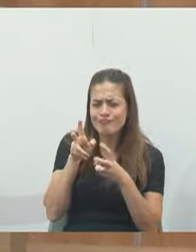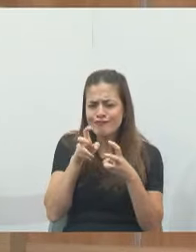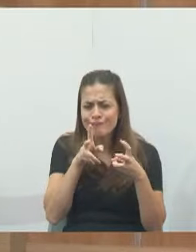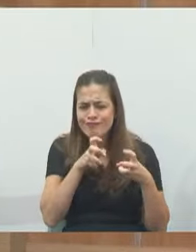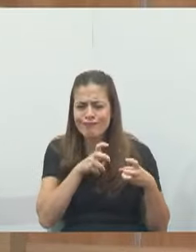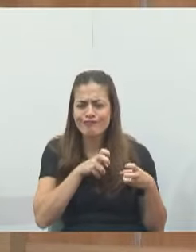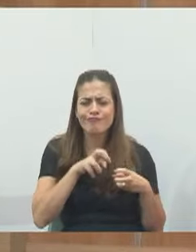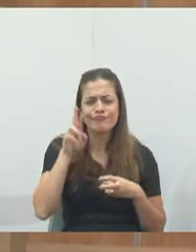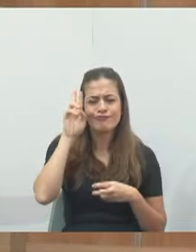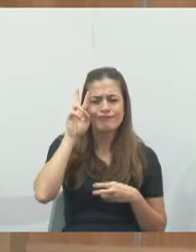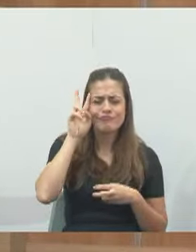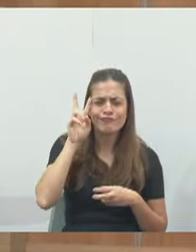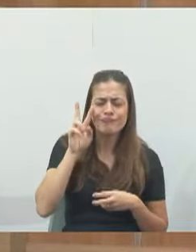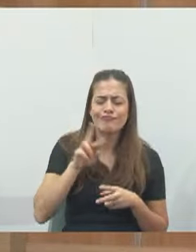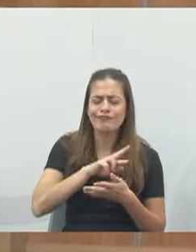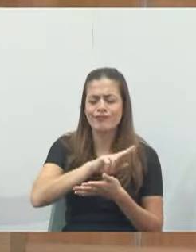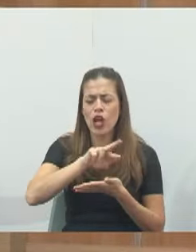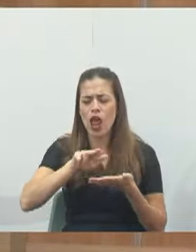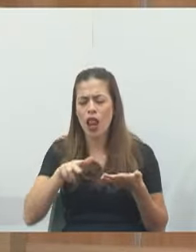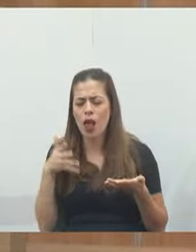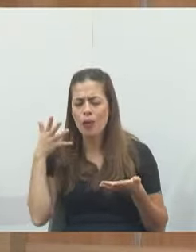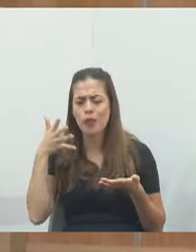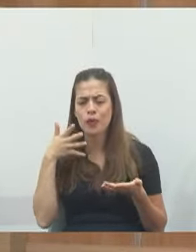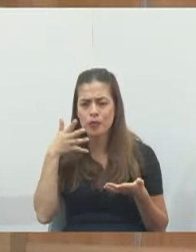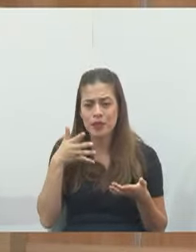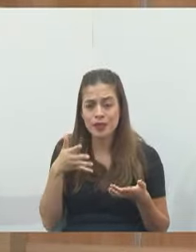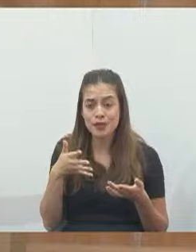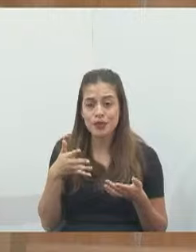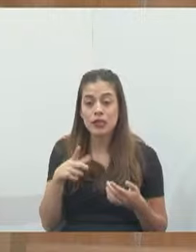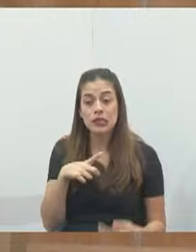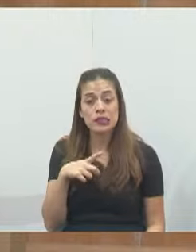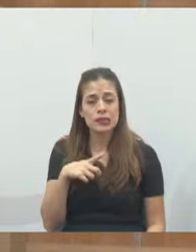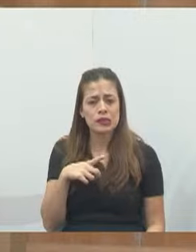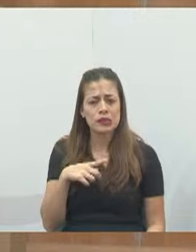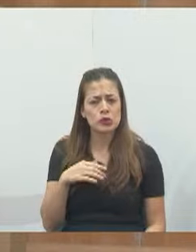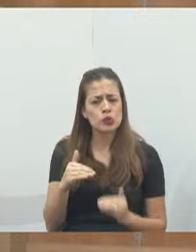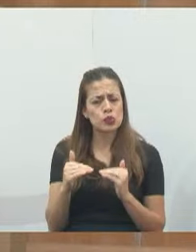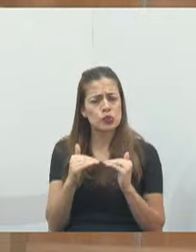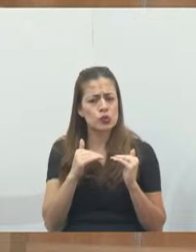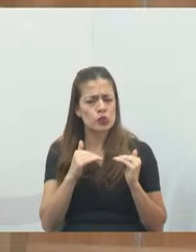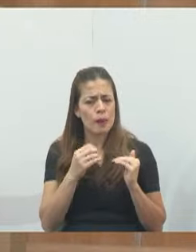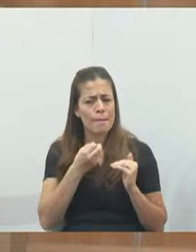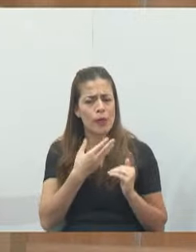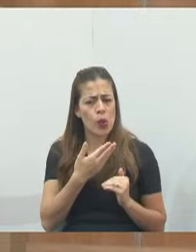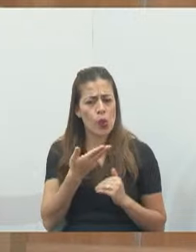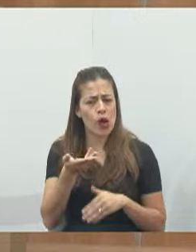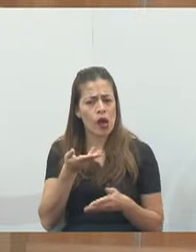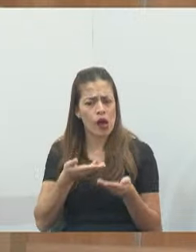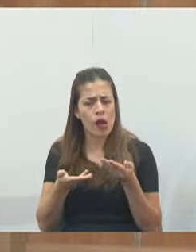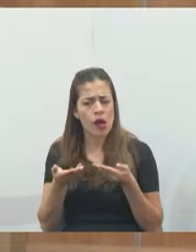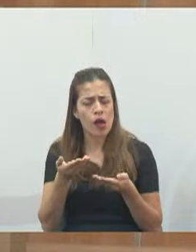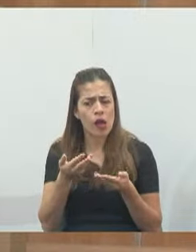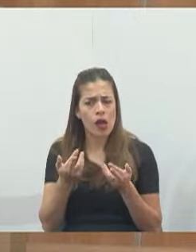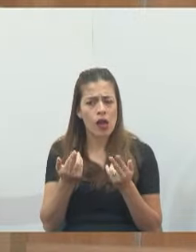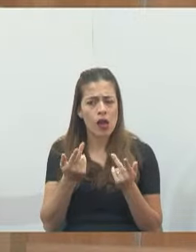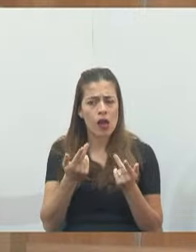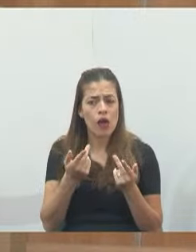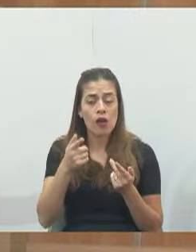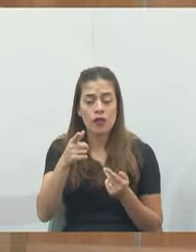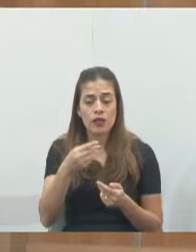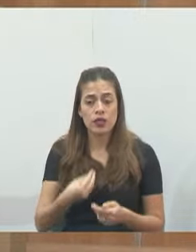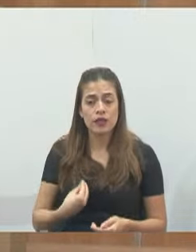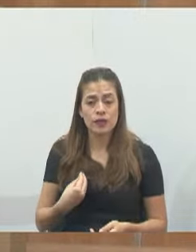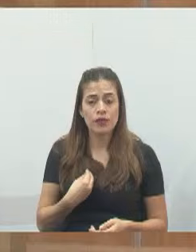diversas histórias, depoimentos, e nós temos algumas coincidências, boas coincidências. Você morou